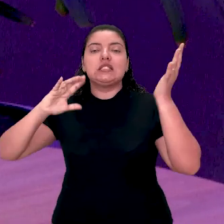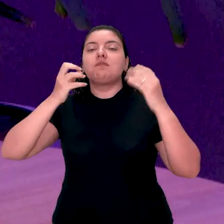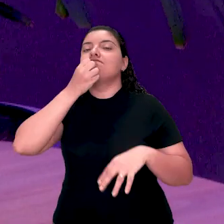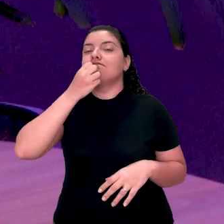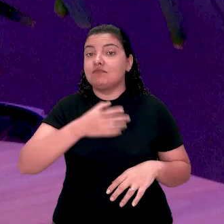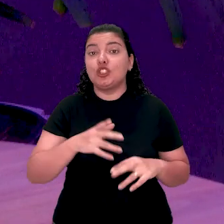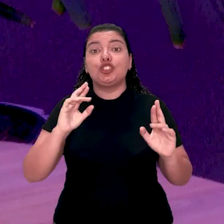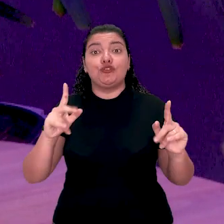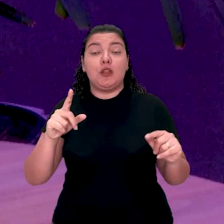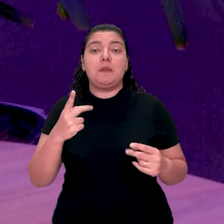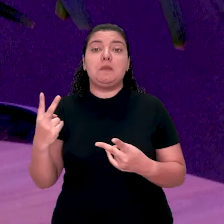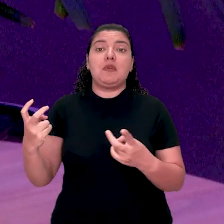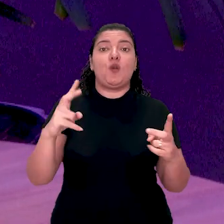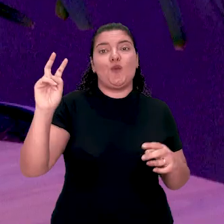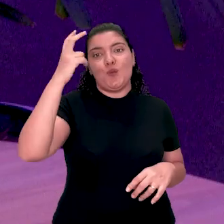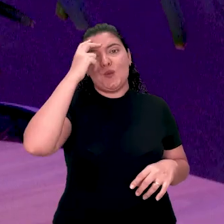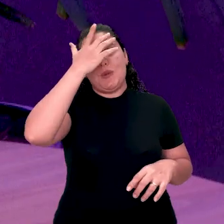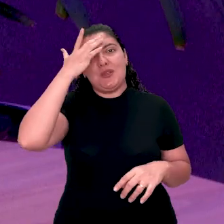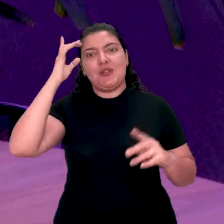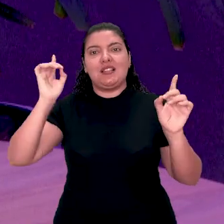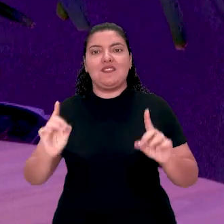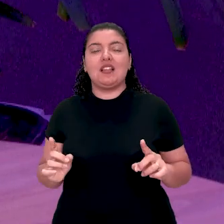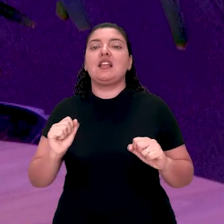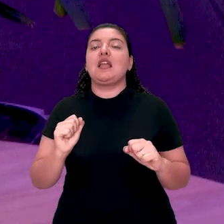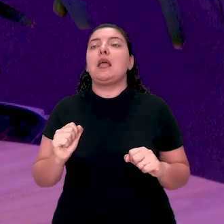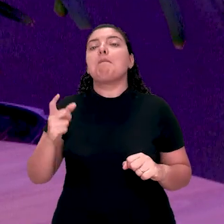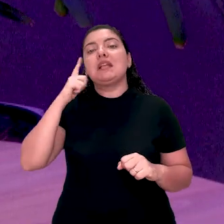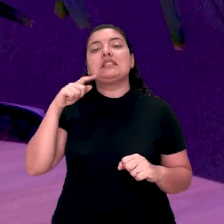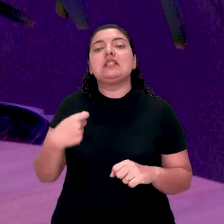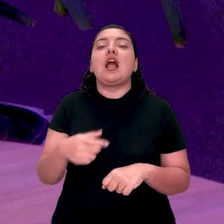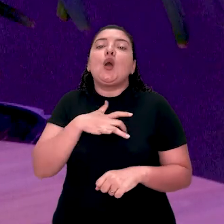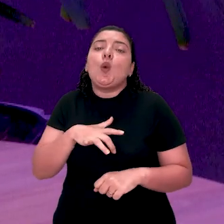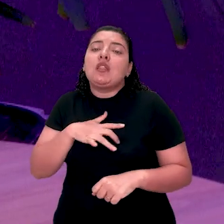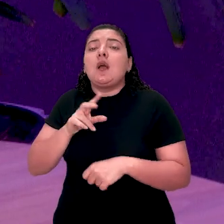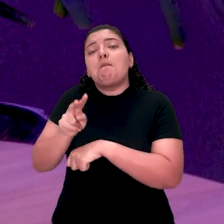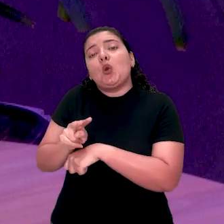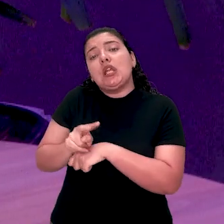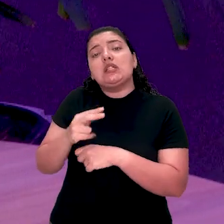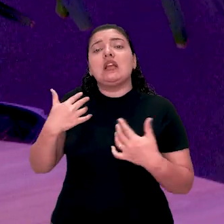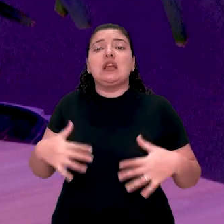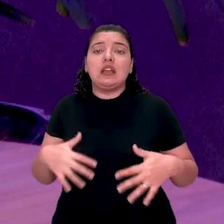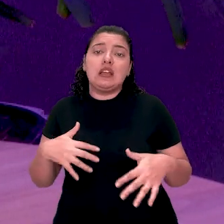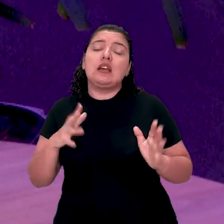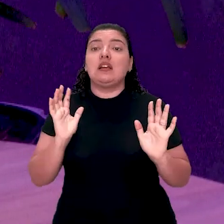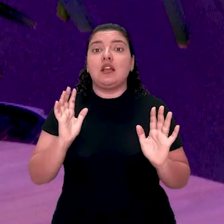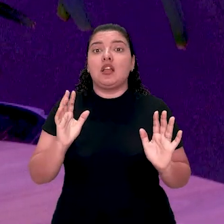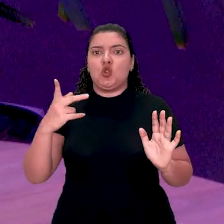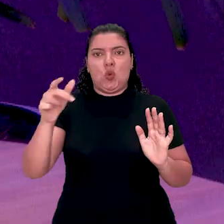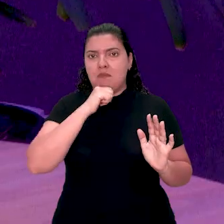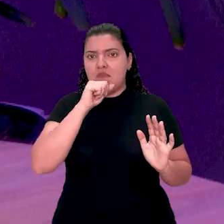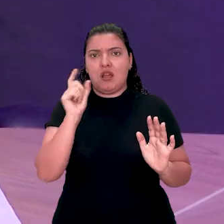acertadas. E muito diferente do que a gente vê da cultura da pessoa com deficiência. Exatamente, né? de proteger a coitadinho, tadinho, né? E a sua mãe